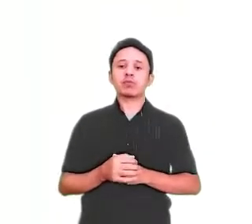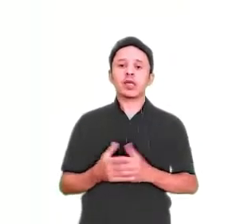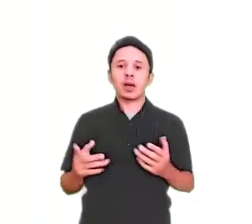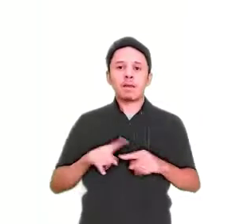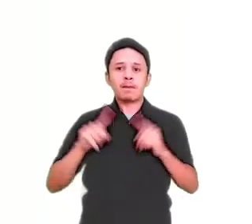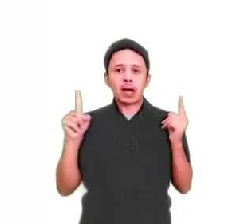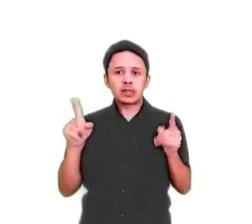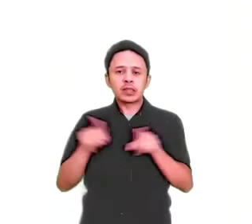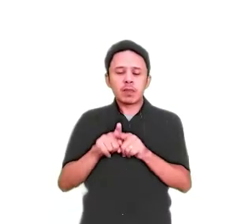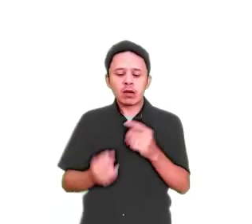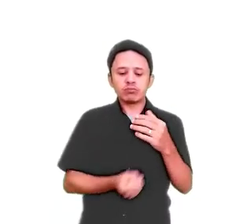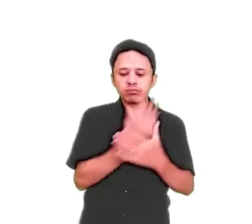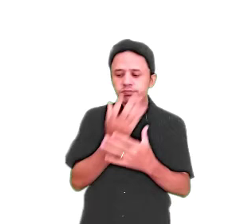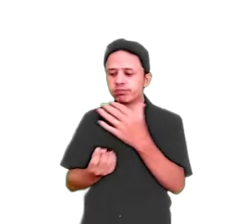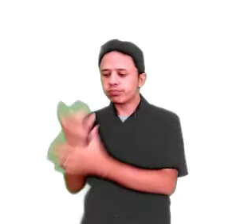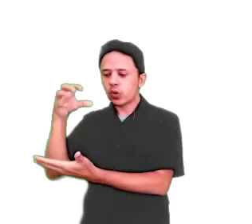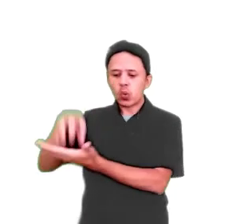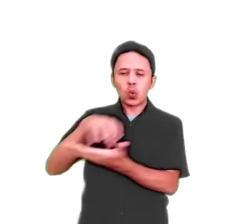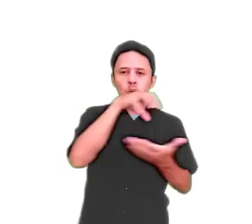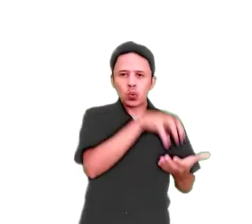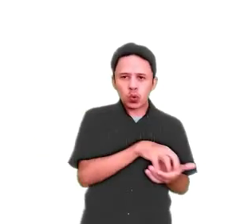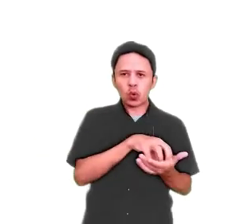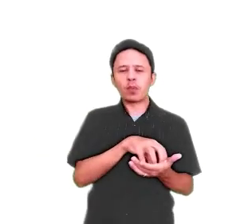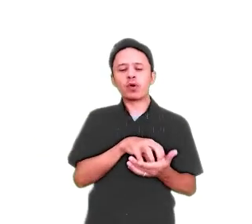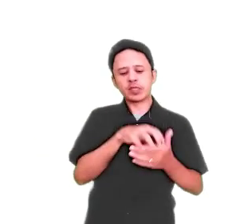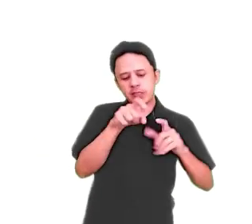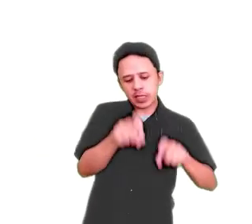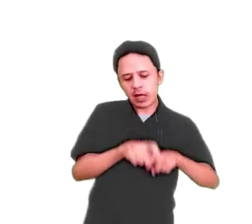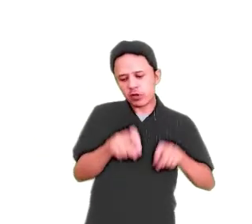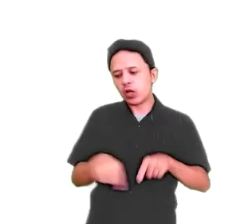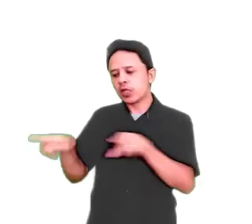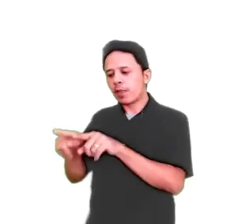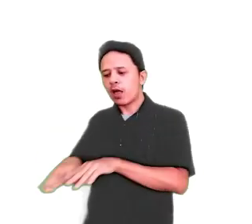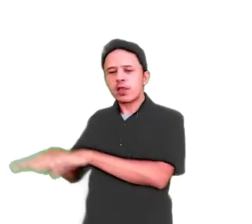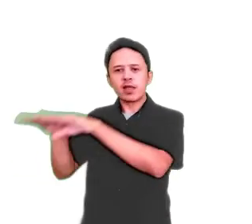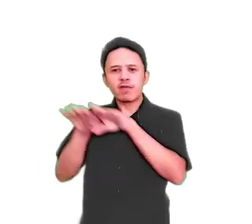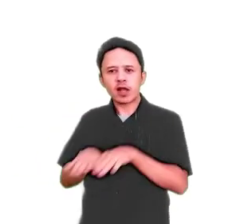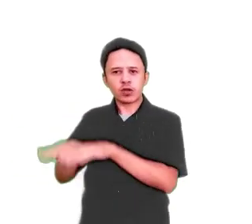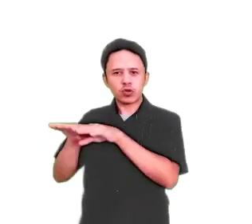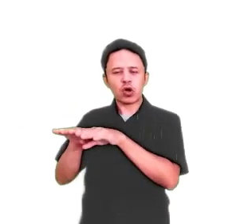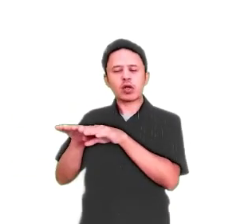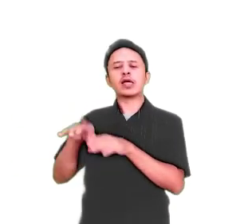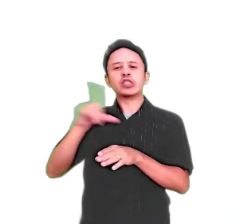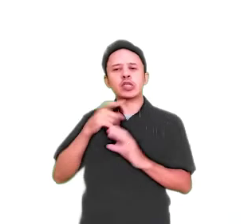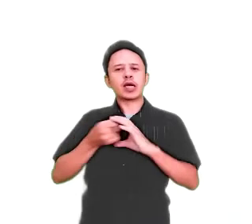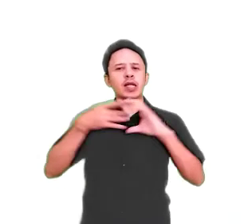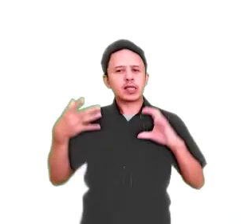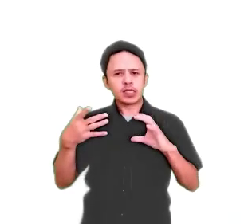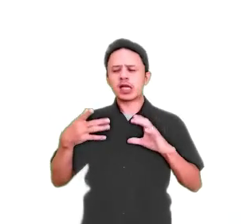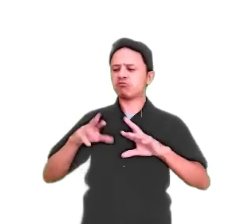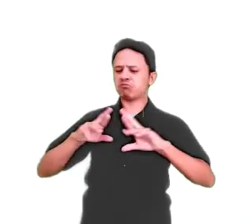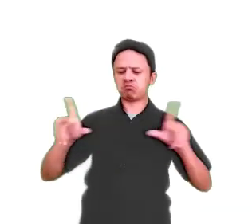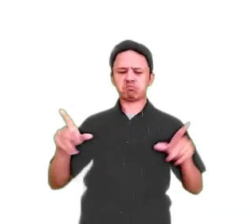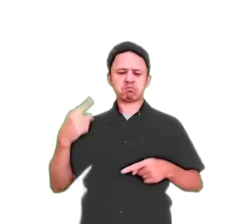contexto, destacaram-se os diggers e os levelers, os cavadores e os niveladores, que se caracterizavam por sua